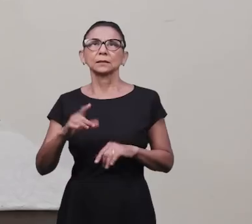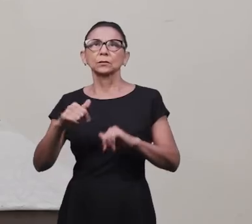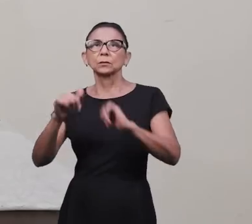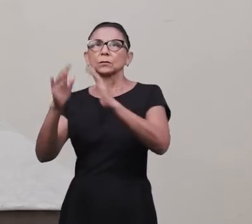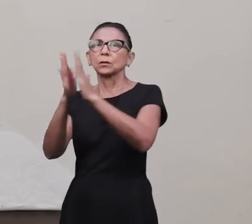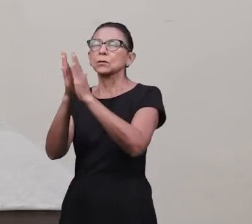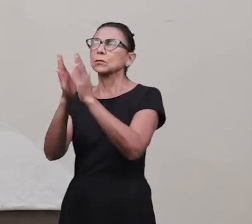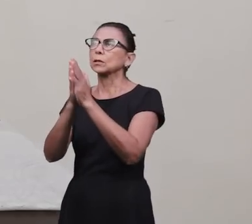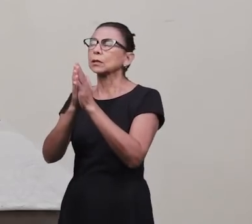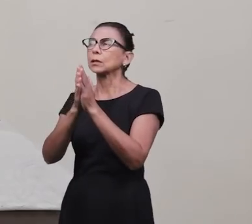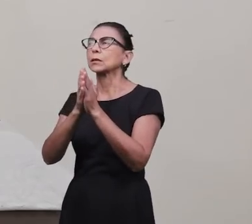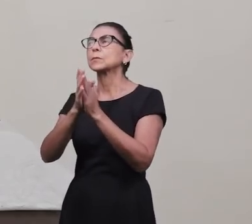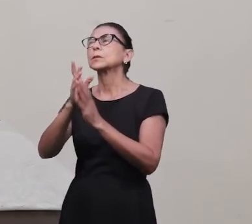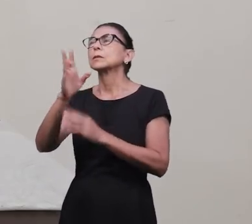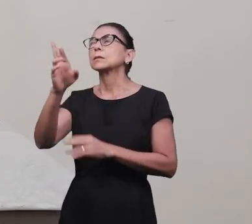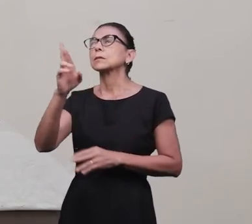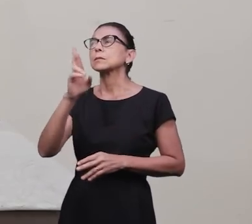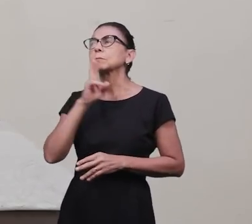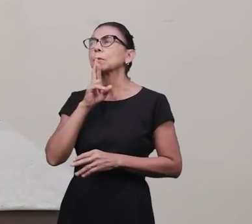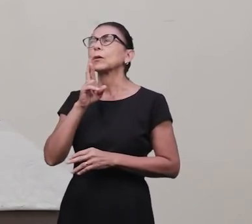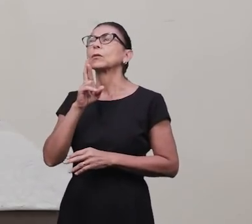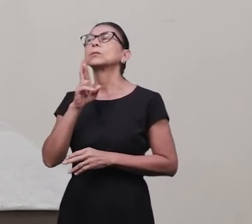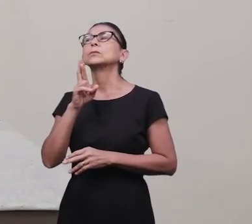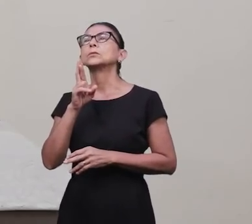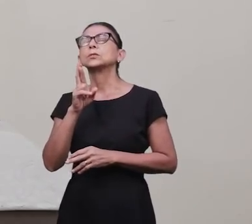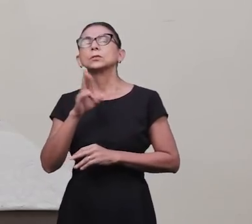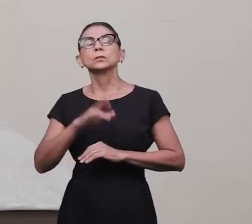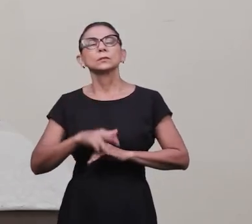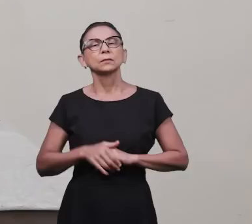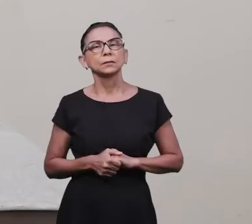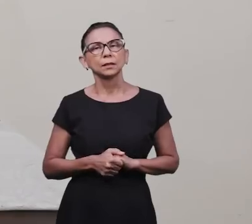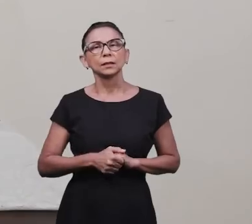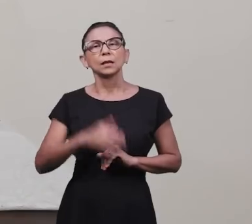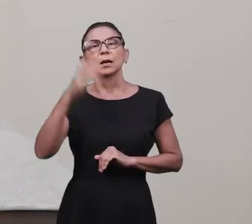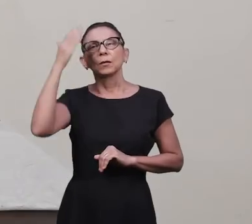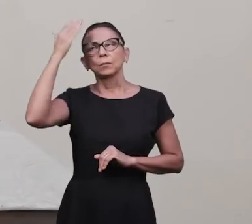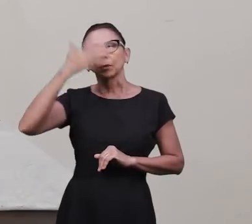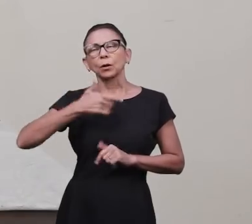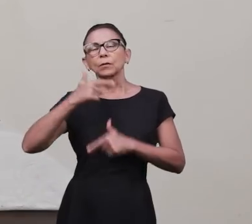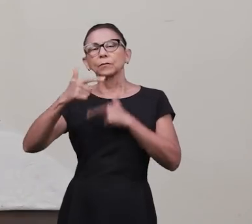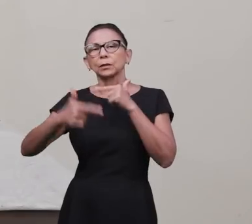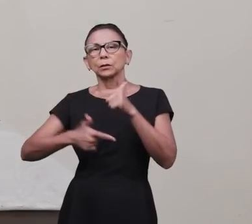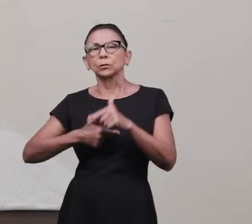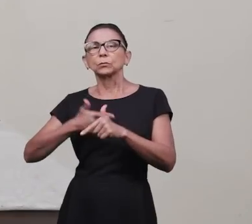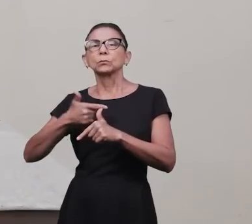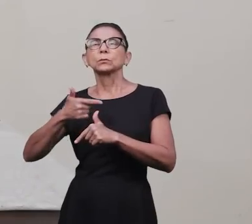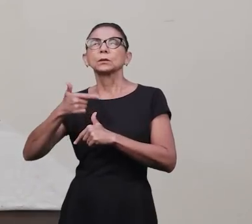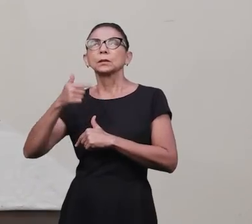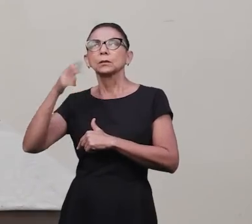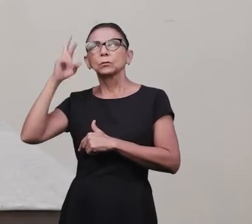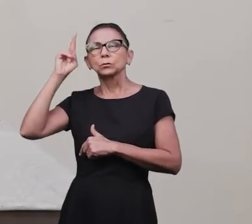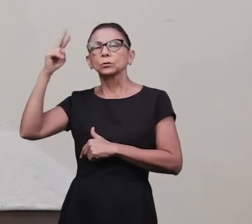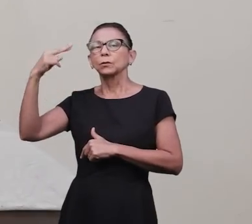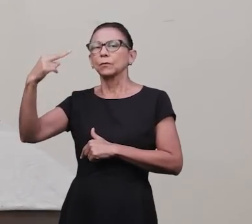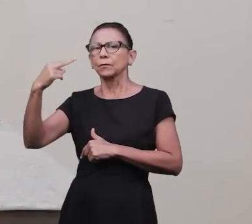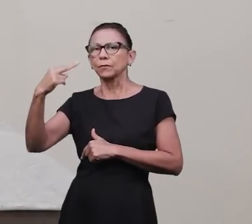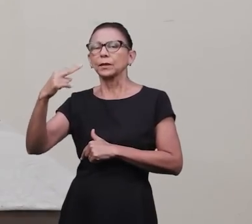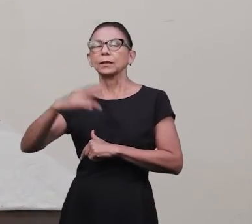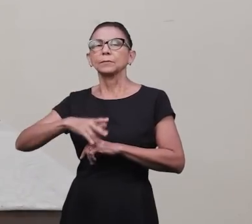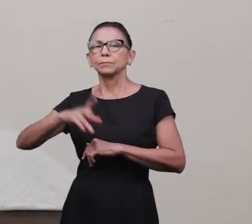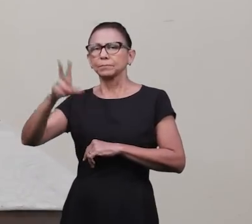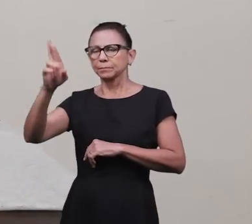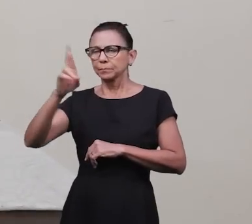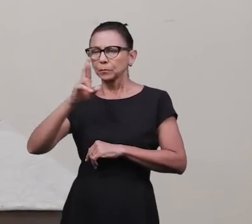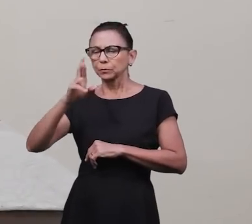aquilo que Ele tem permitido na nossa vida, às vezes nas nossas provas, e daquilo que Ele tem como resposta e direção de paz para o nosso